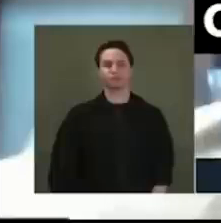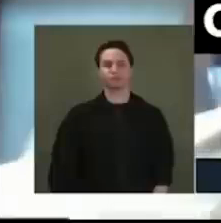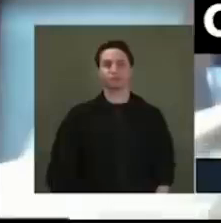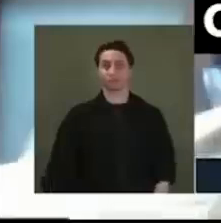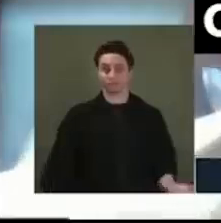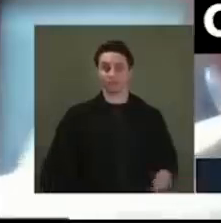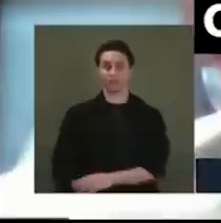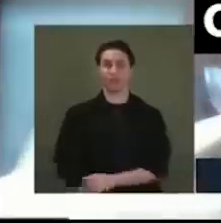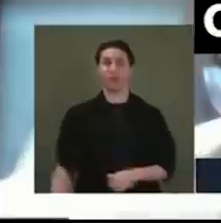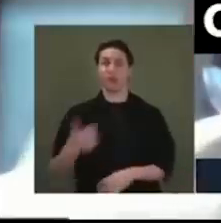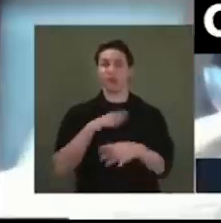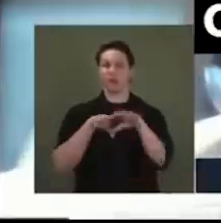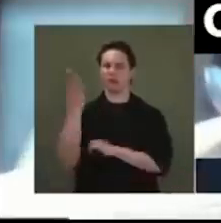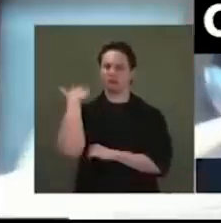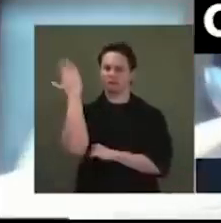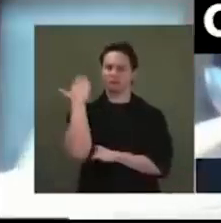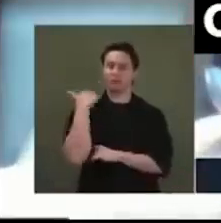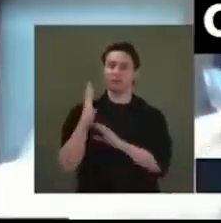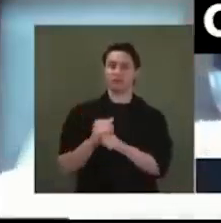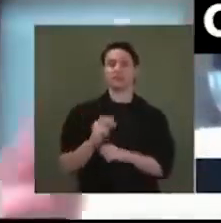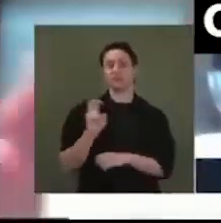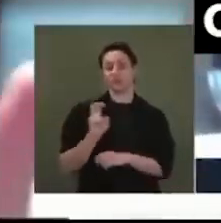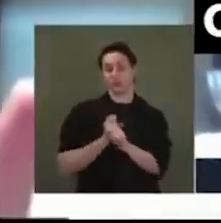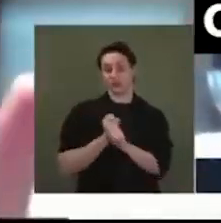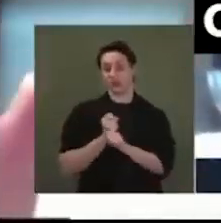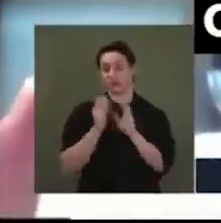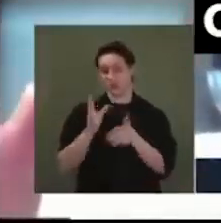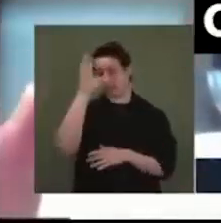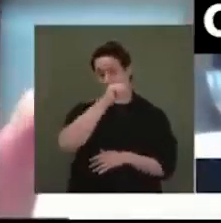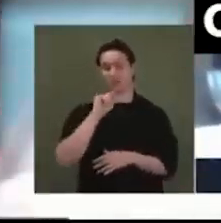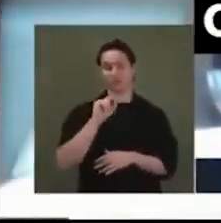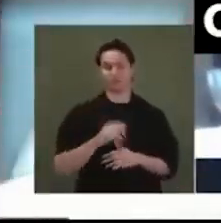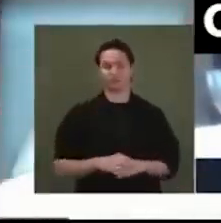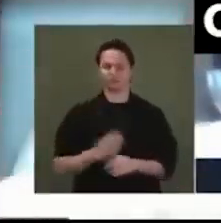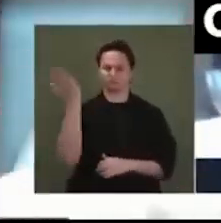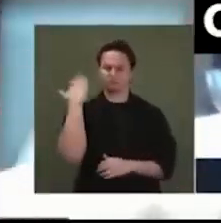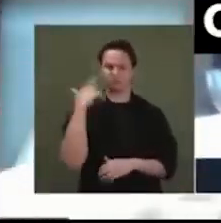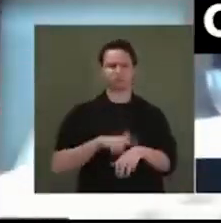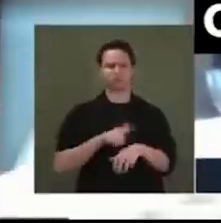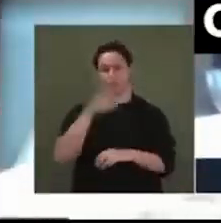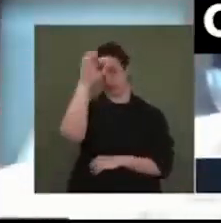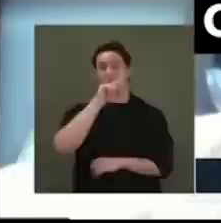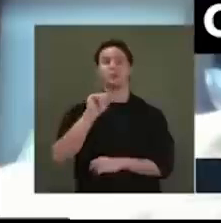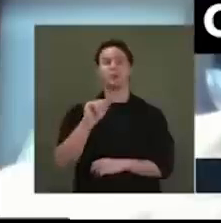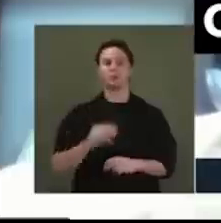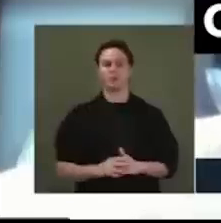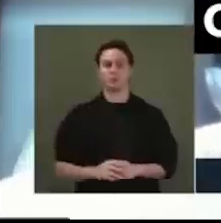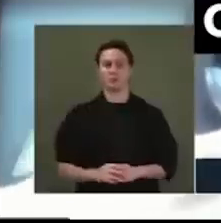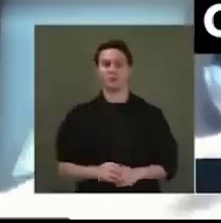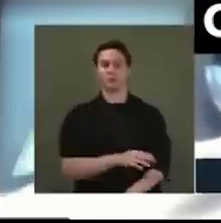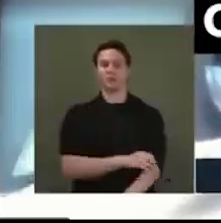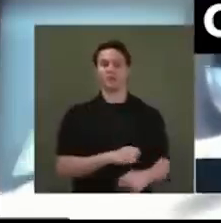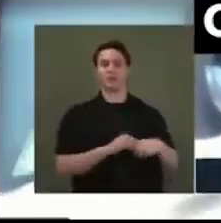formei há 55 anos, vai fazer 55 anos. Eu aprendi, naquela época, senador Renan, que era a tal de